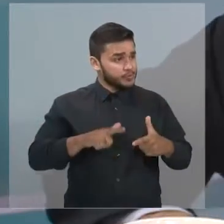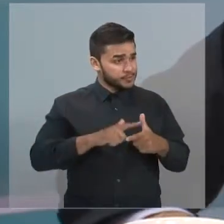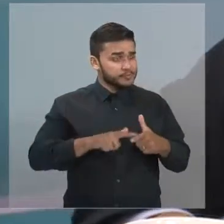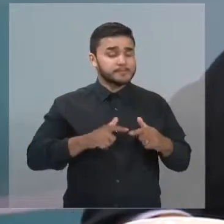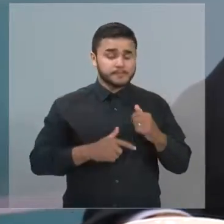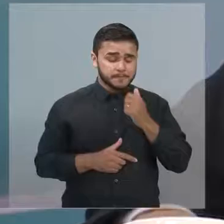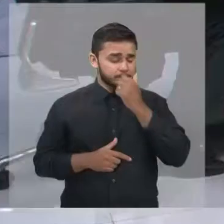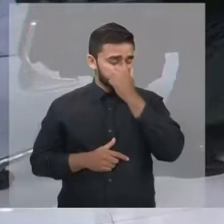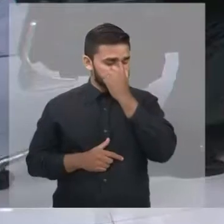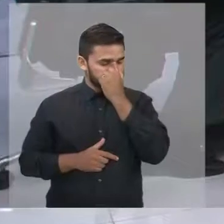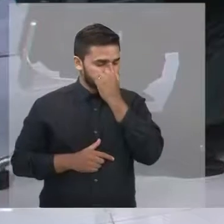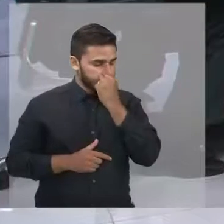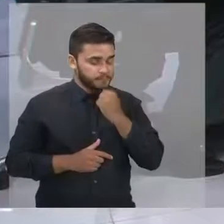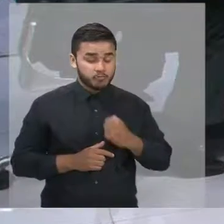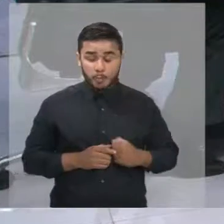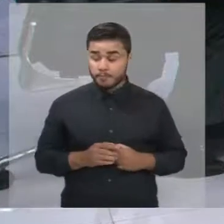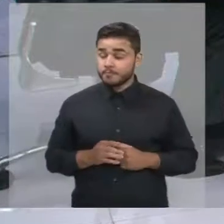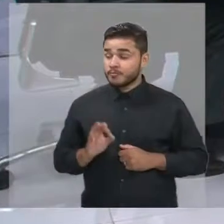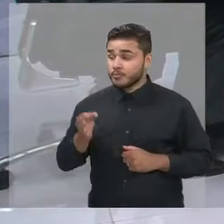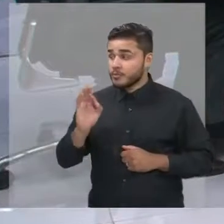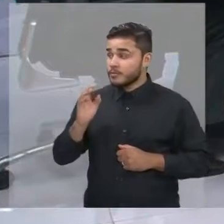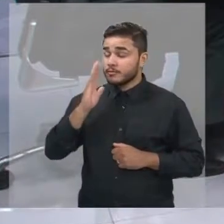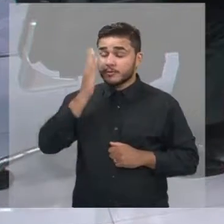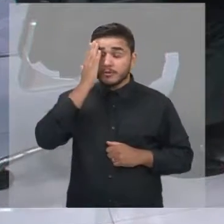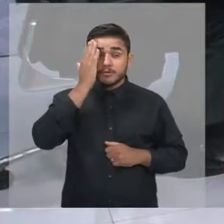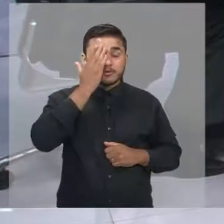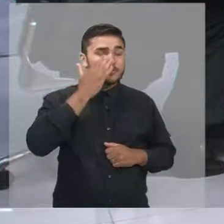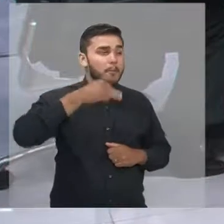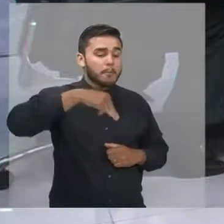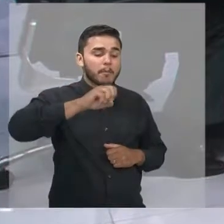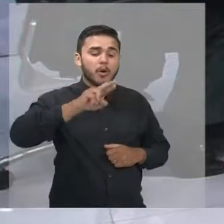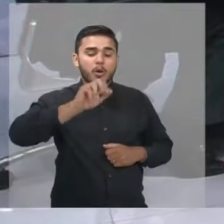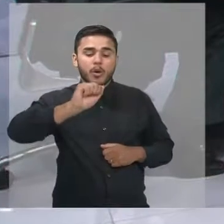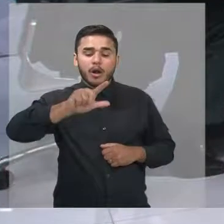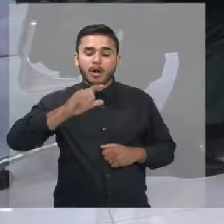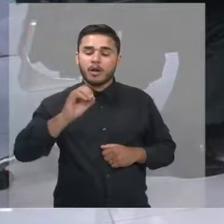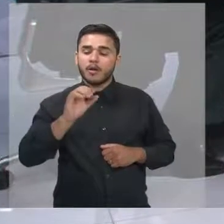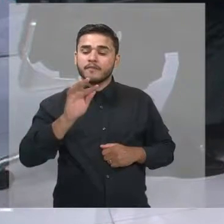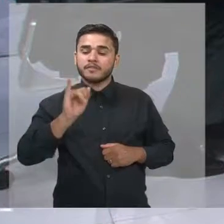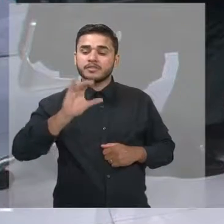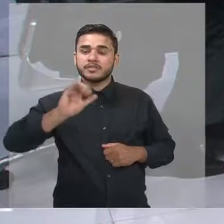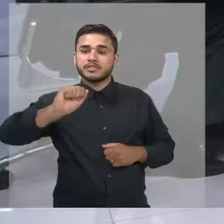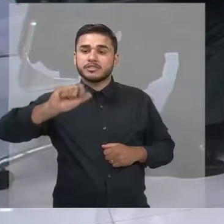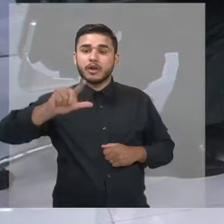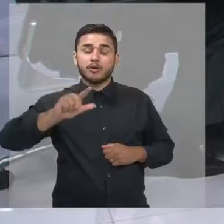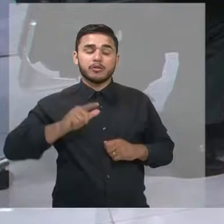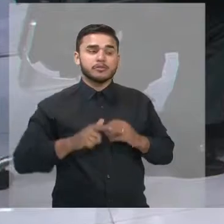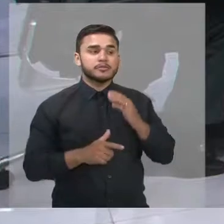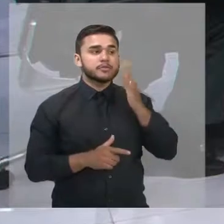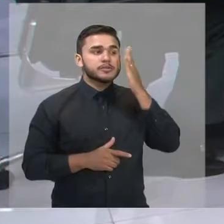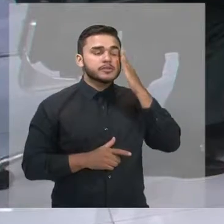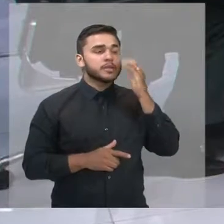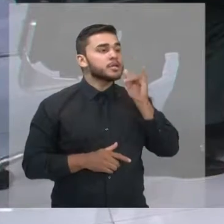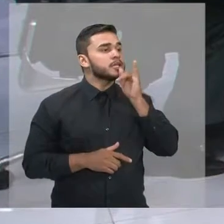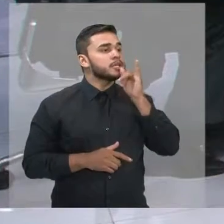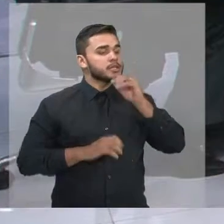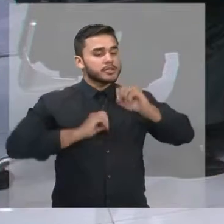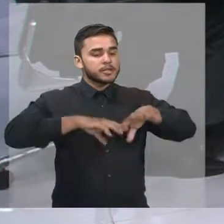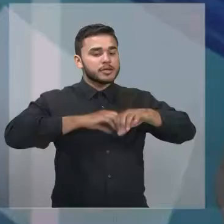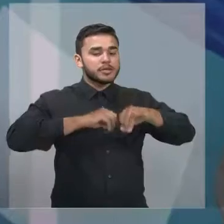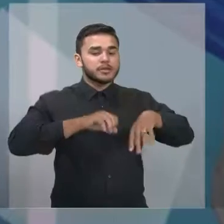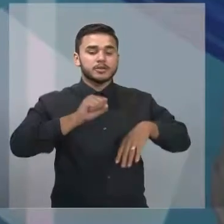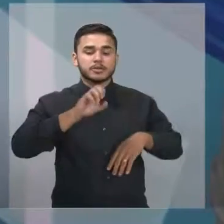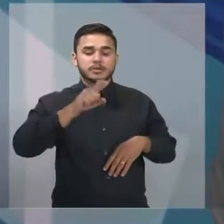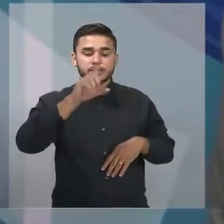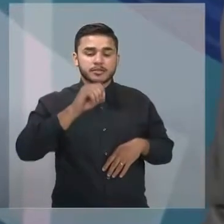só sobre moral oficial, Arnaldo, moral oficial não é quem está se insurgindo contra a educação sexual nas escolas.